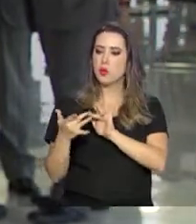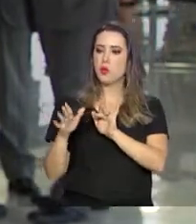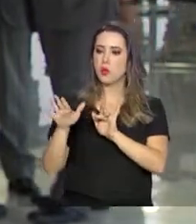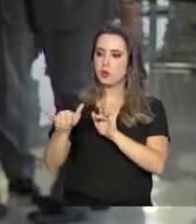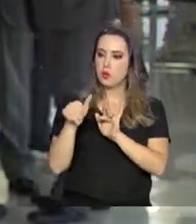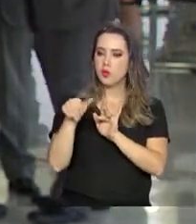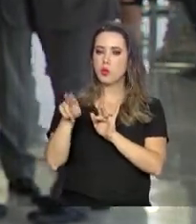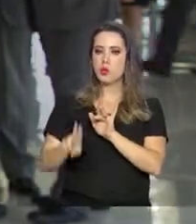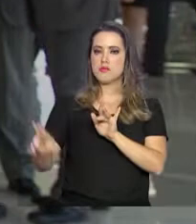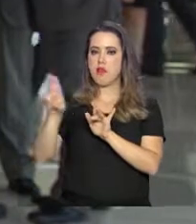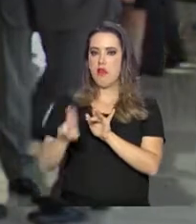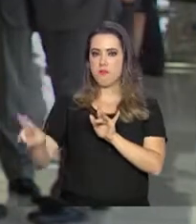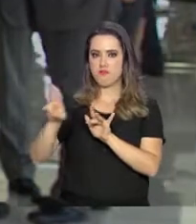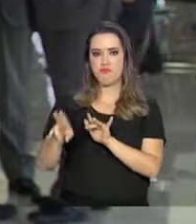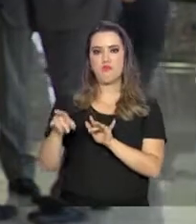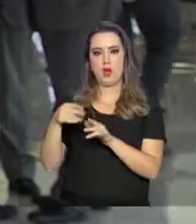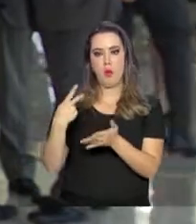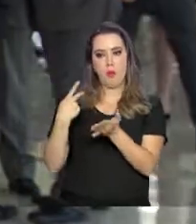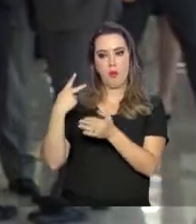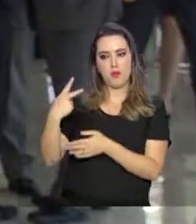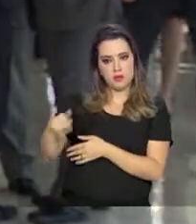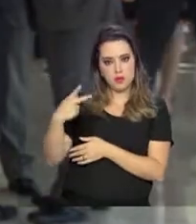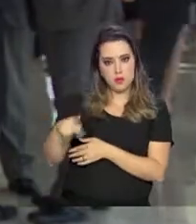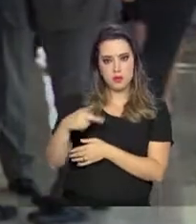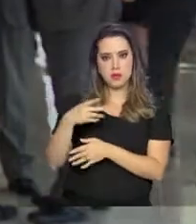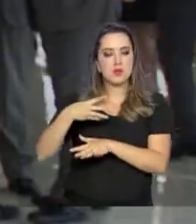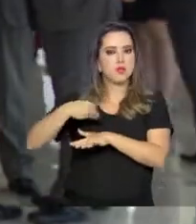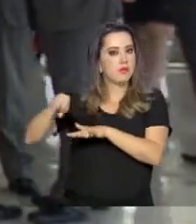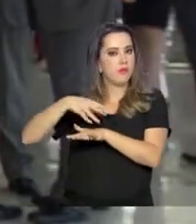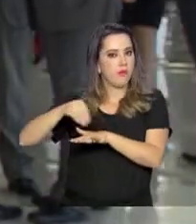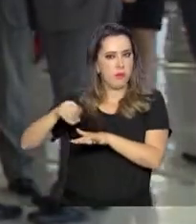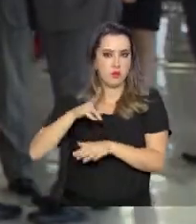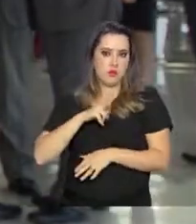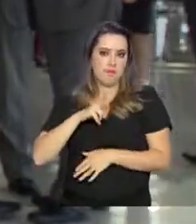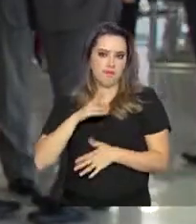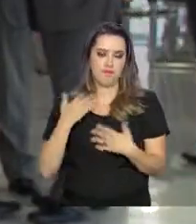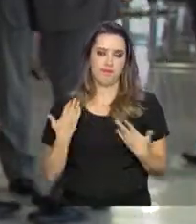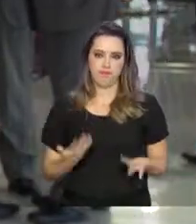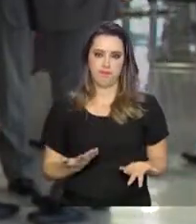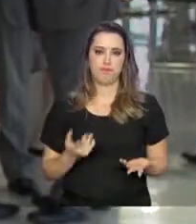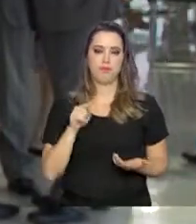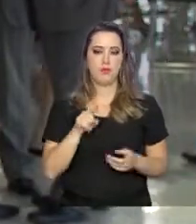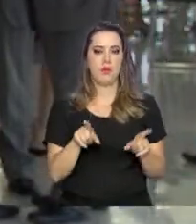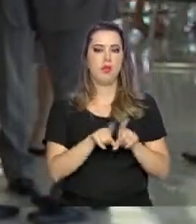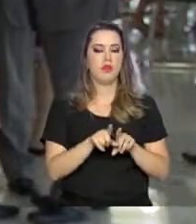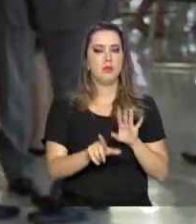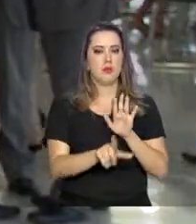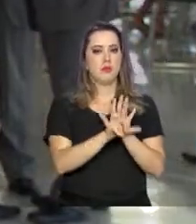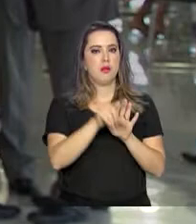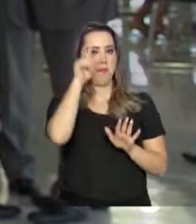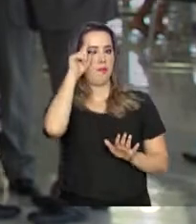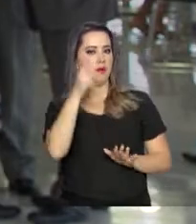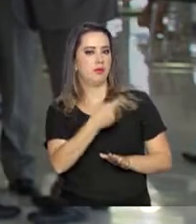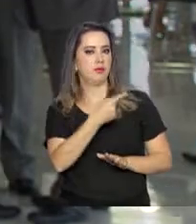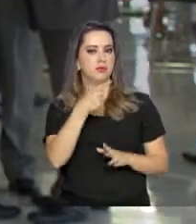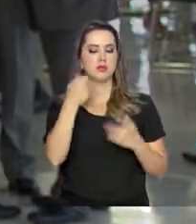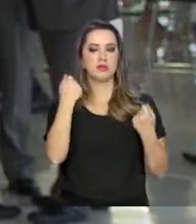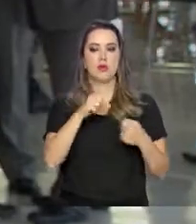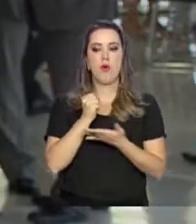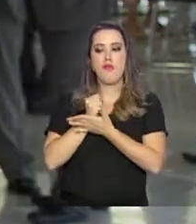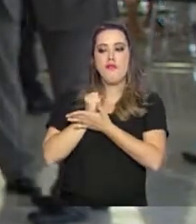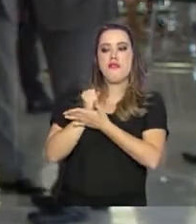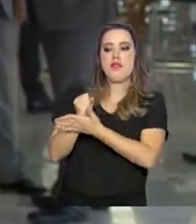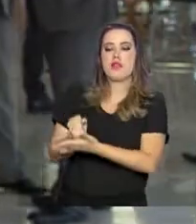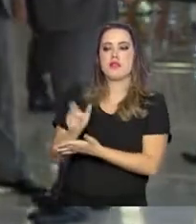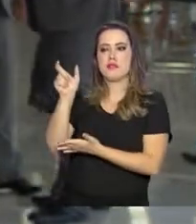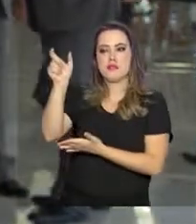coletar o uso de dados, tanto pelo poder público quanto pela iniciativa privada. A nova lei também determina que sejam